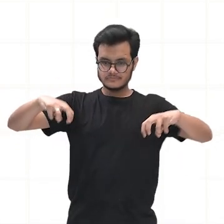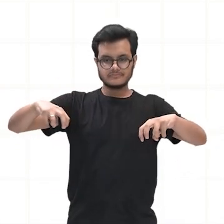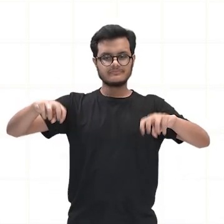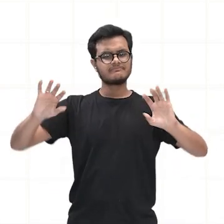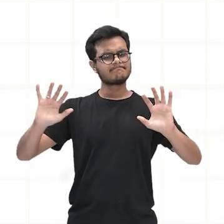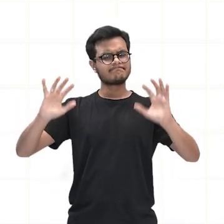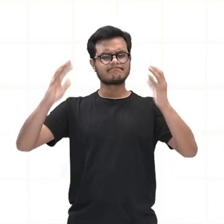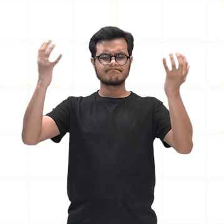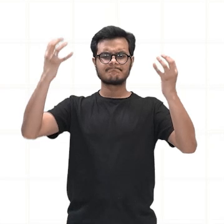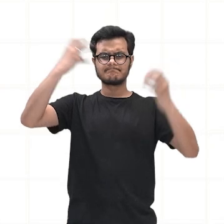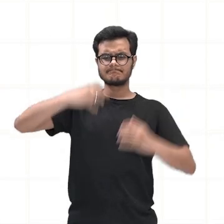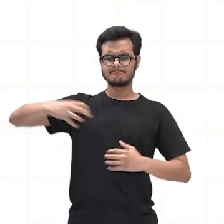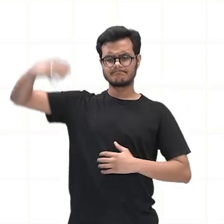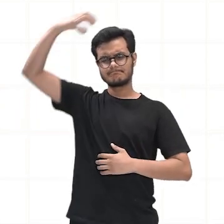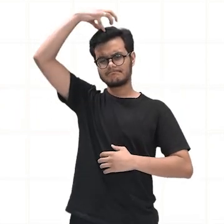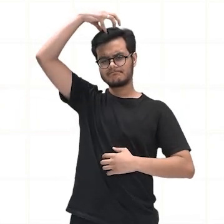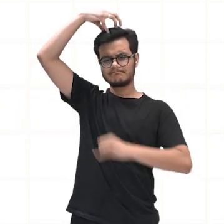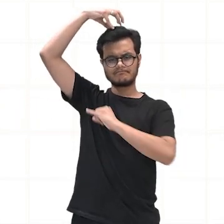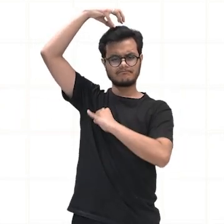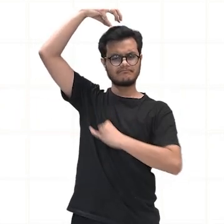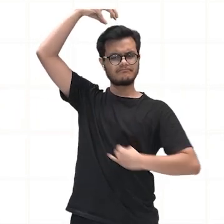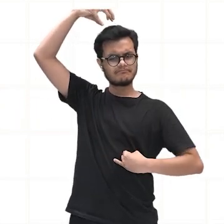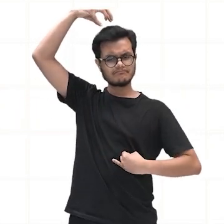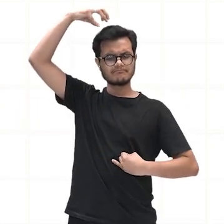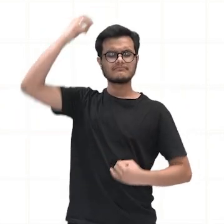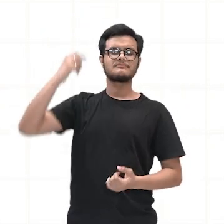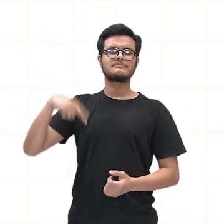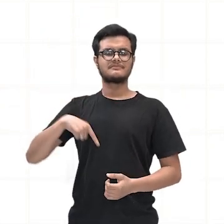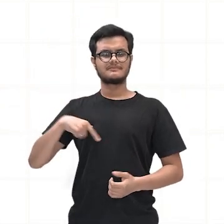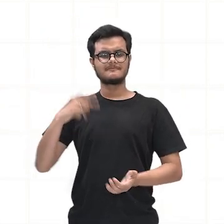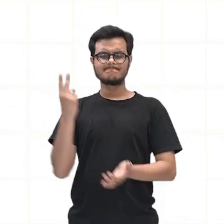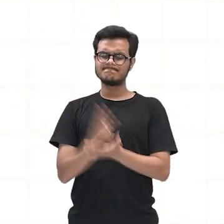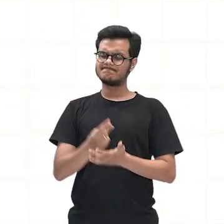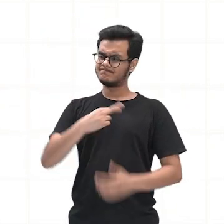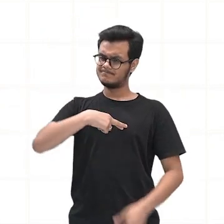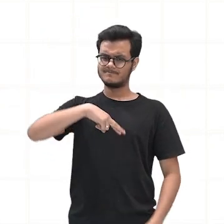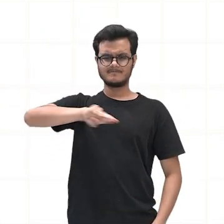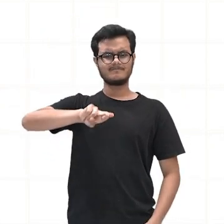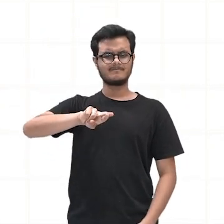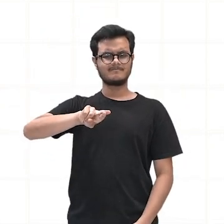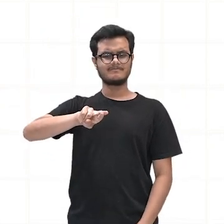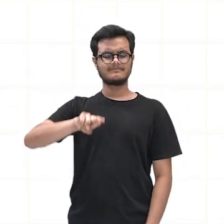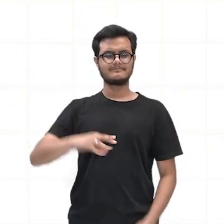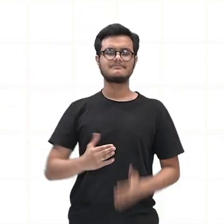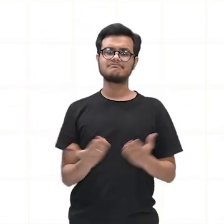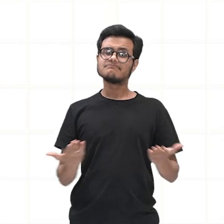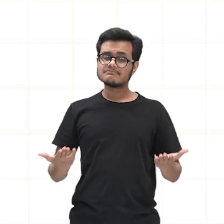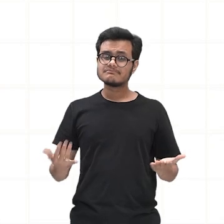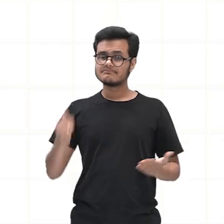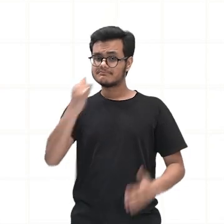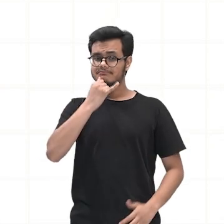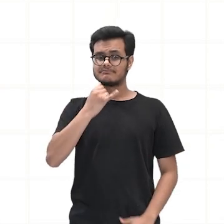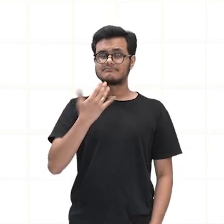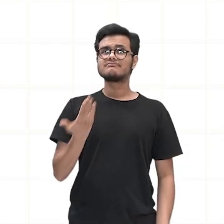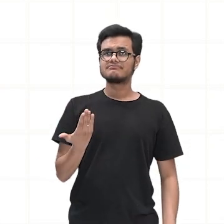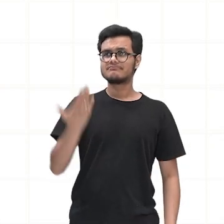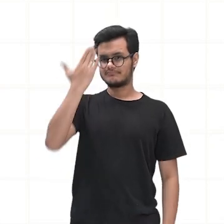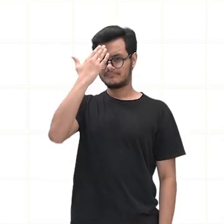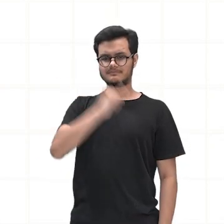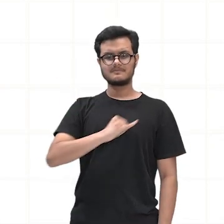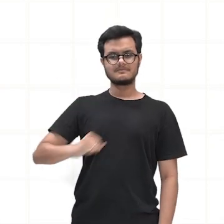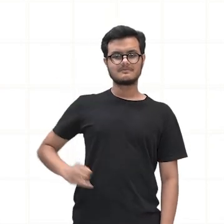a coroação de um imperador, tinha sempre uma dimensão religiosa, né? Afinal de contas, como nós já vimos,